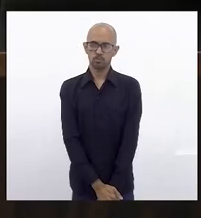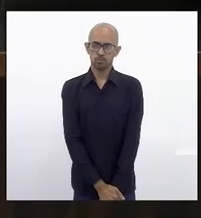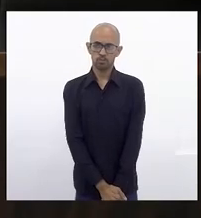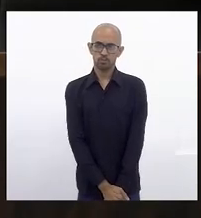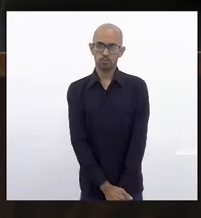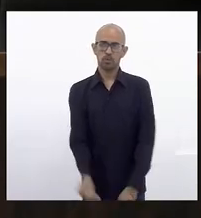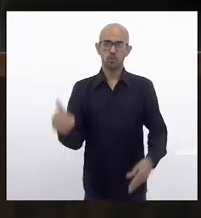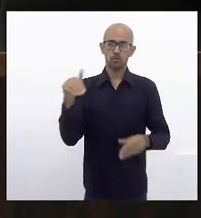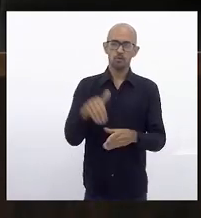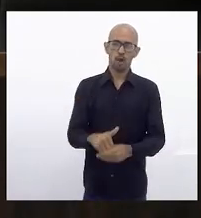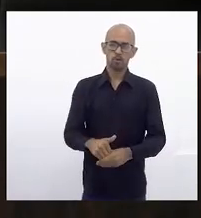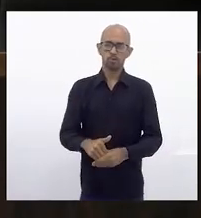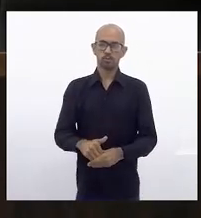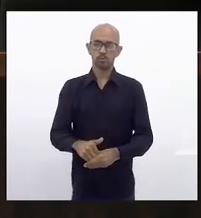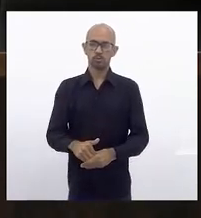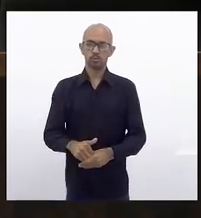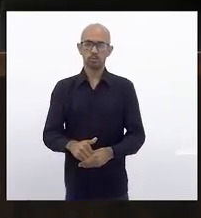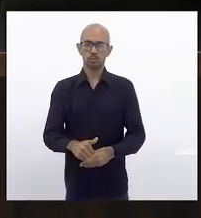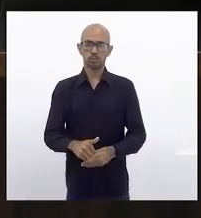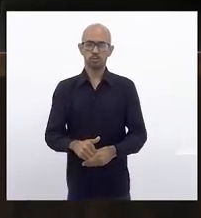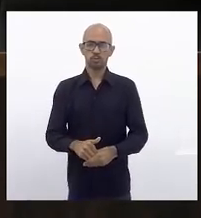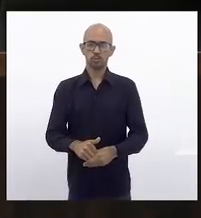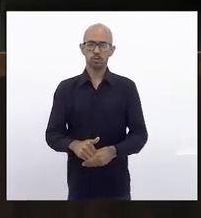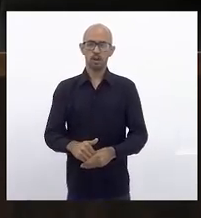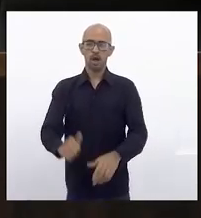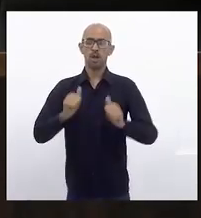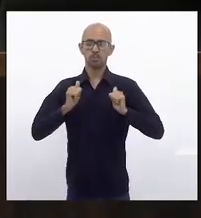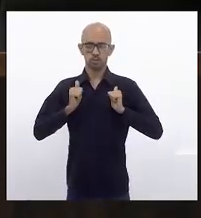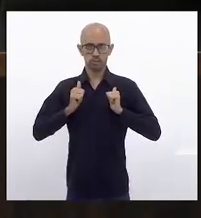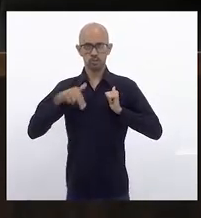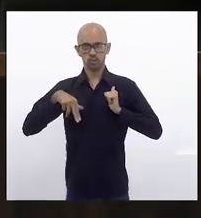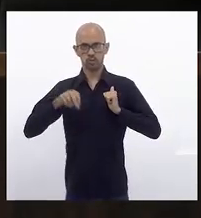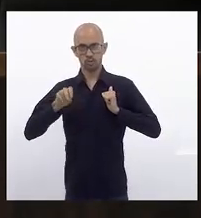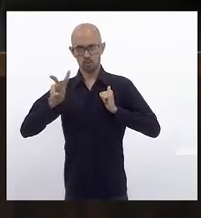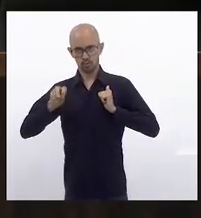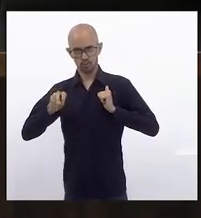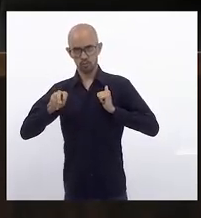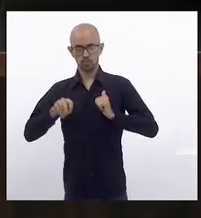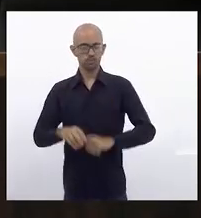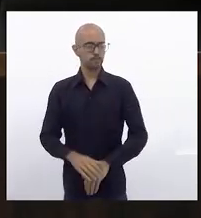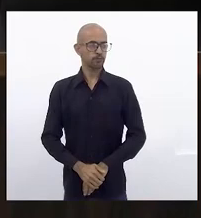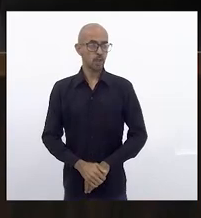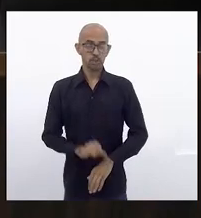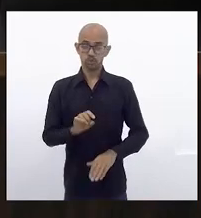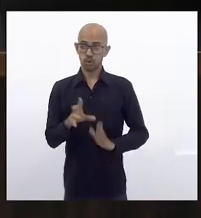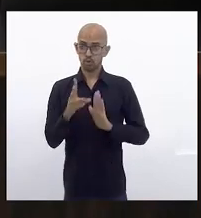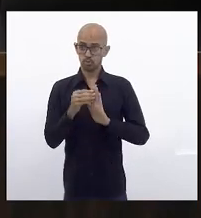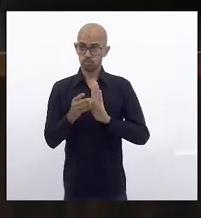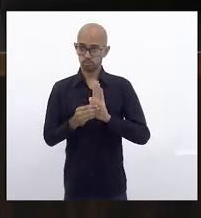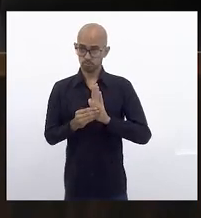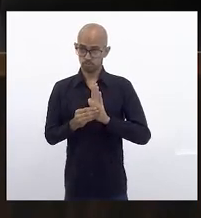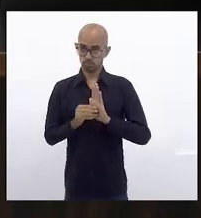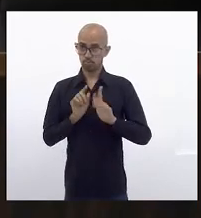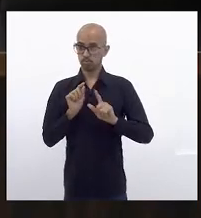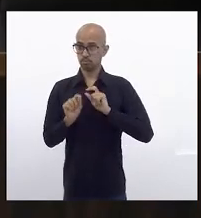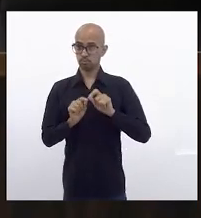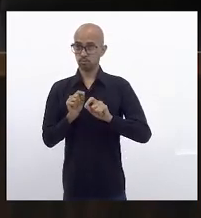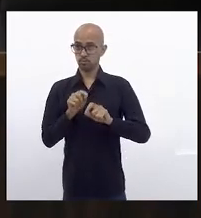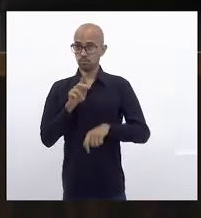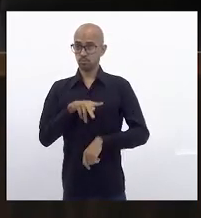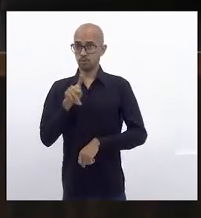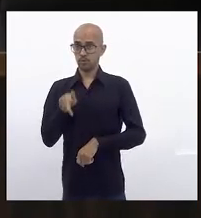com voto pela abstenção do novo. Só fazer um registro. É, o